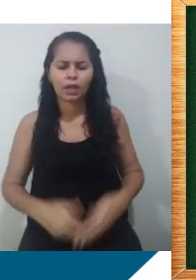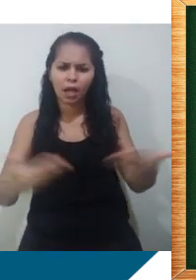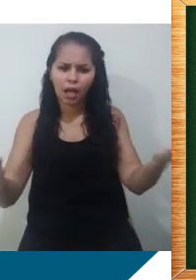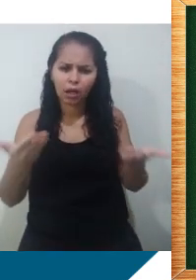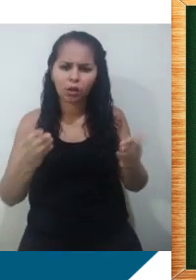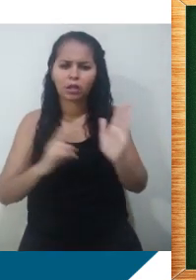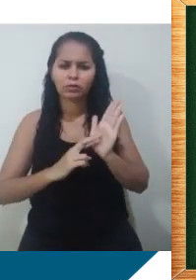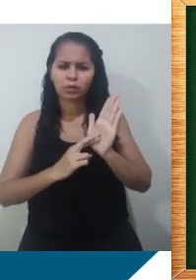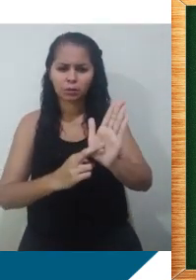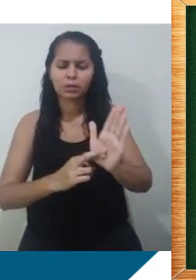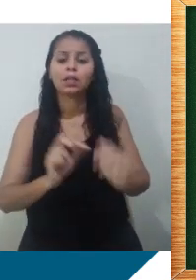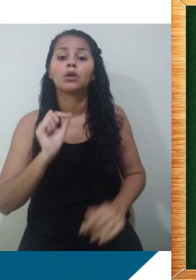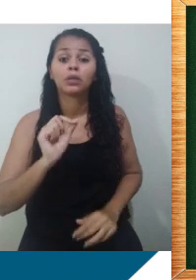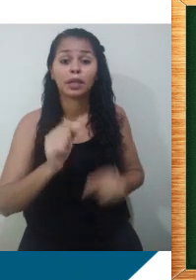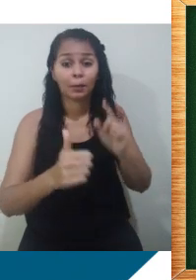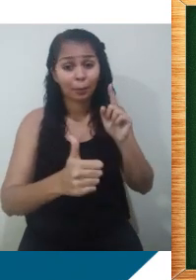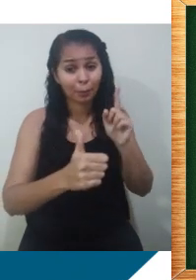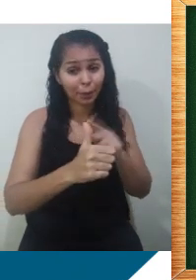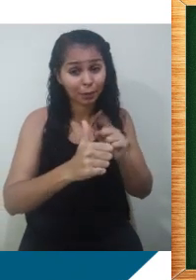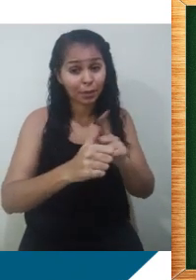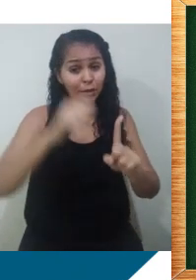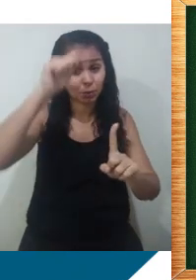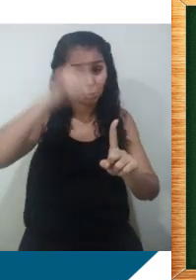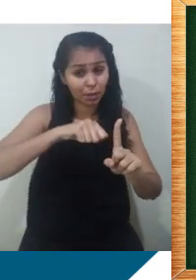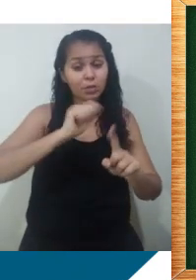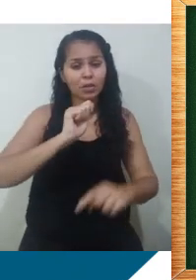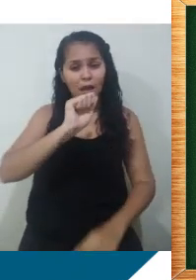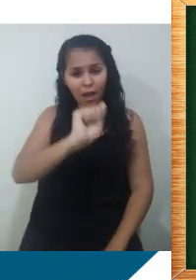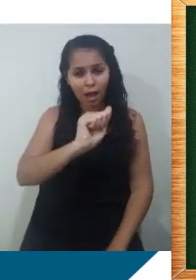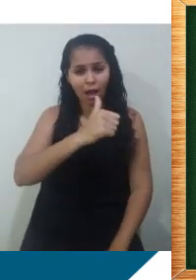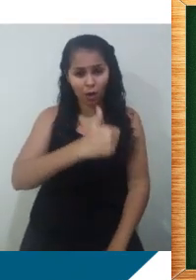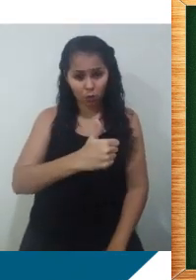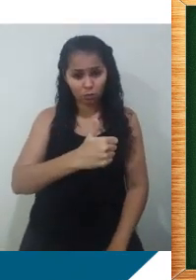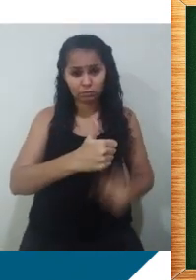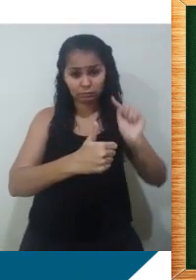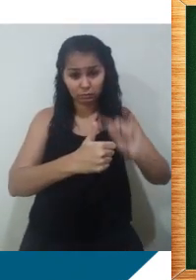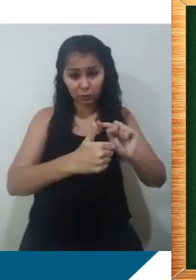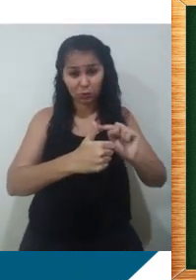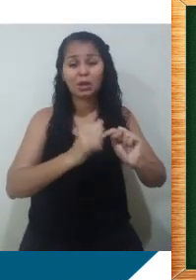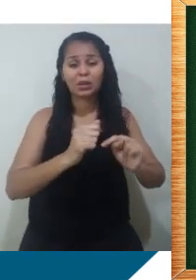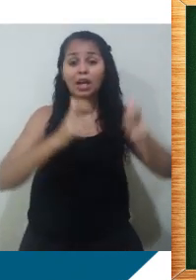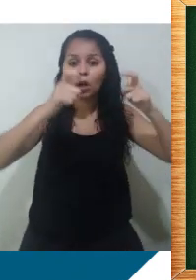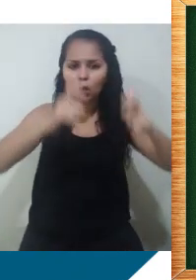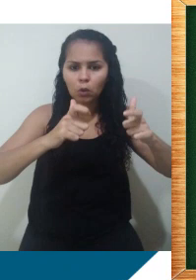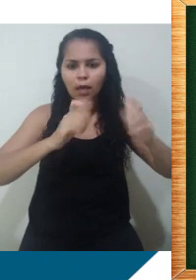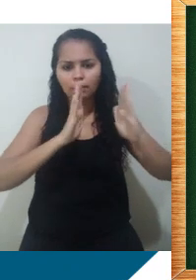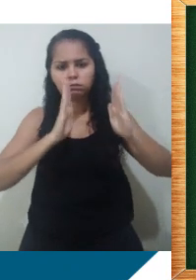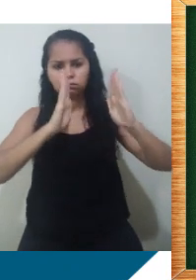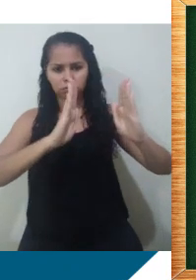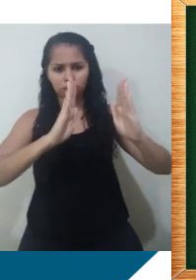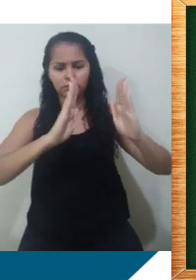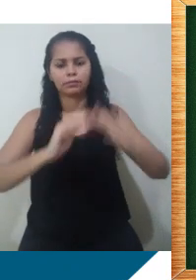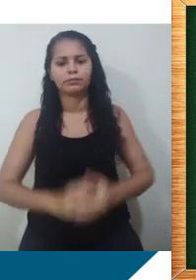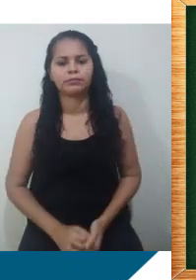Agora, vamos representar o primeiro mês como A1, onde esse índice 1 representa a posição do termo.